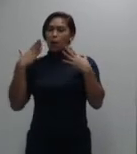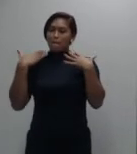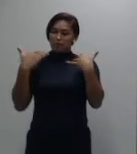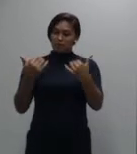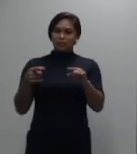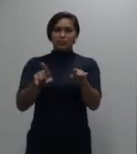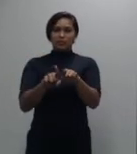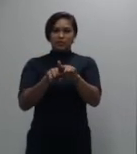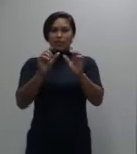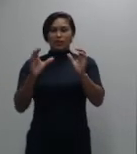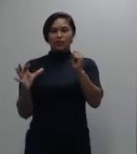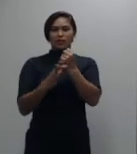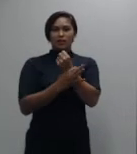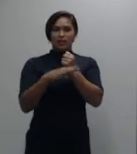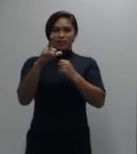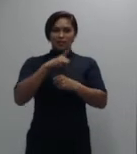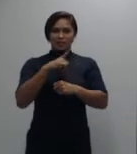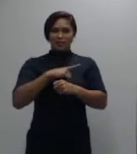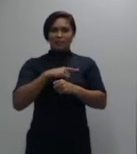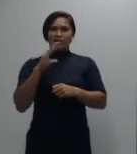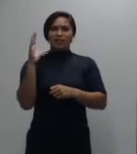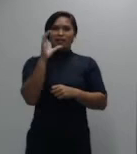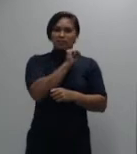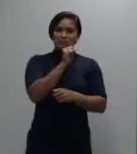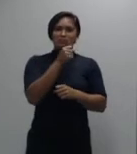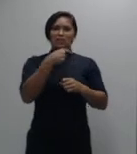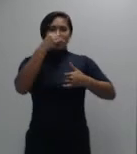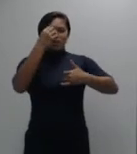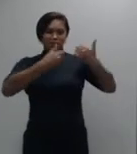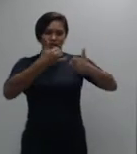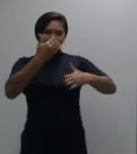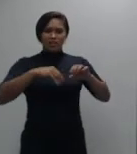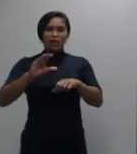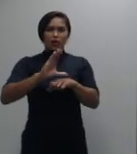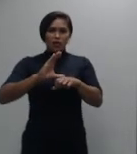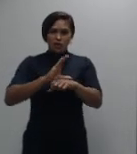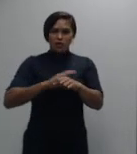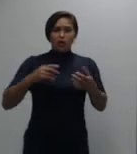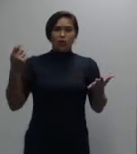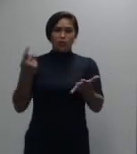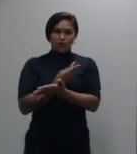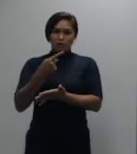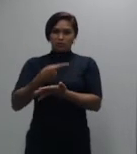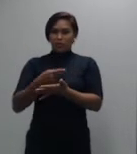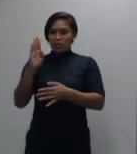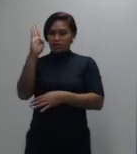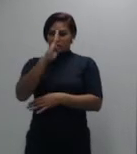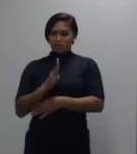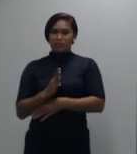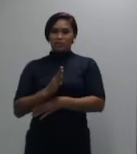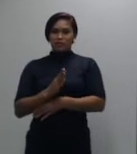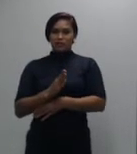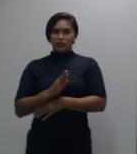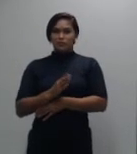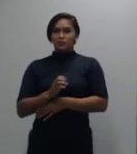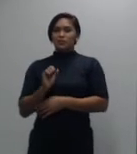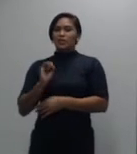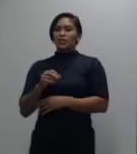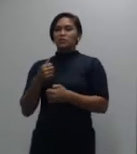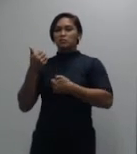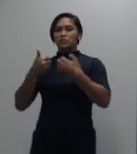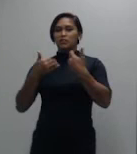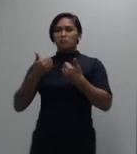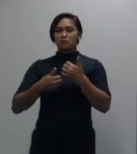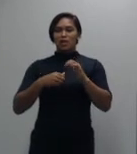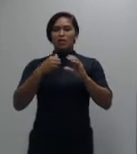que essa com sua eficácia declaratória e constitutiva o executório no território nacional se tu